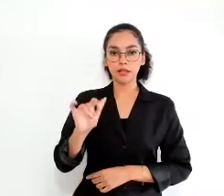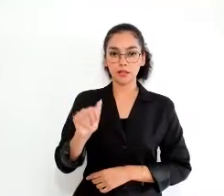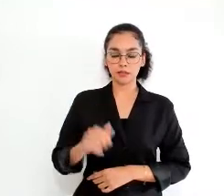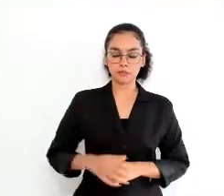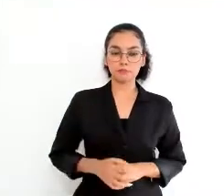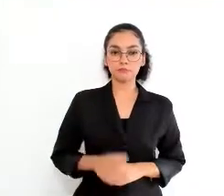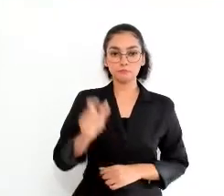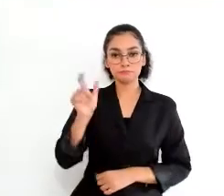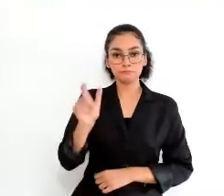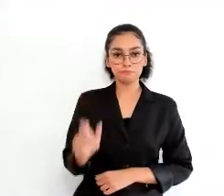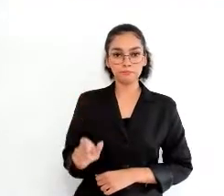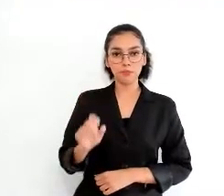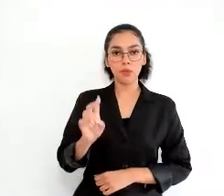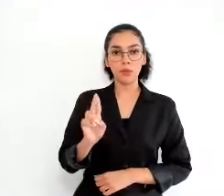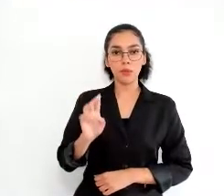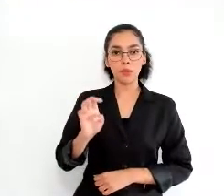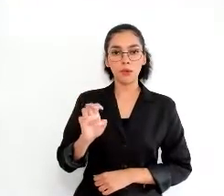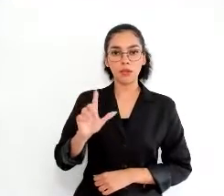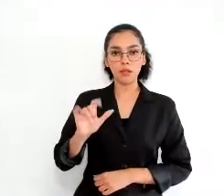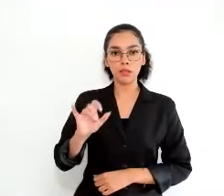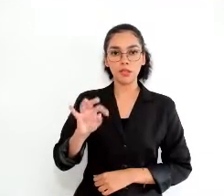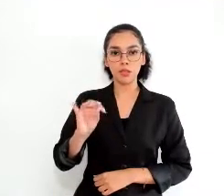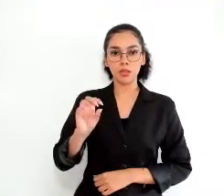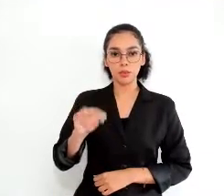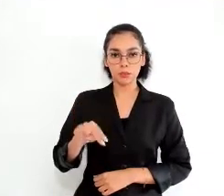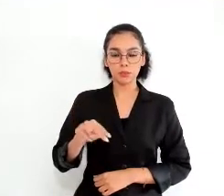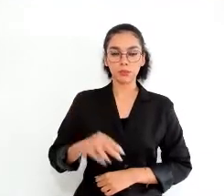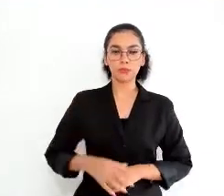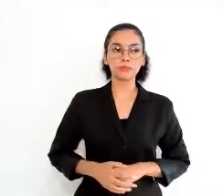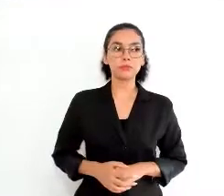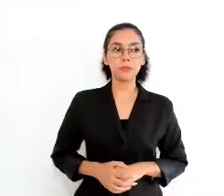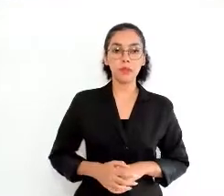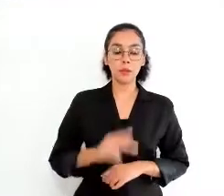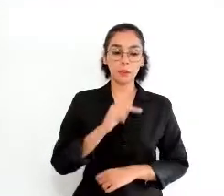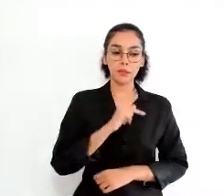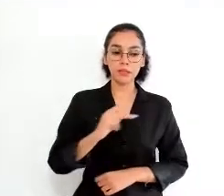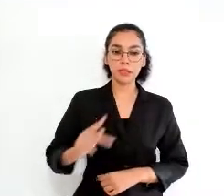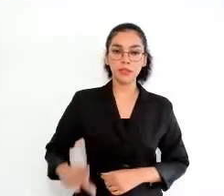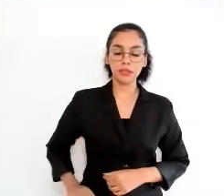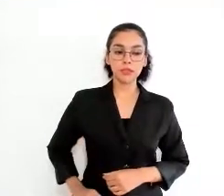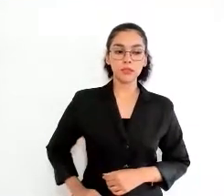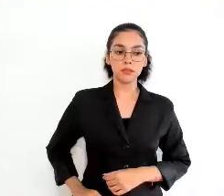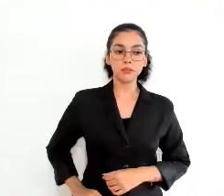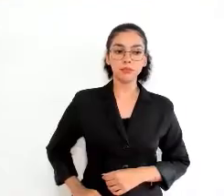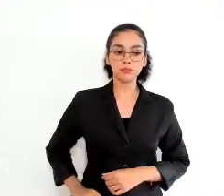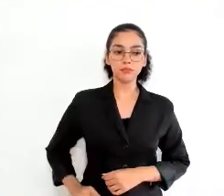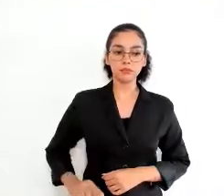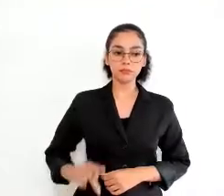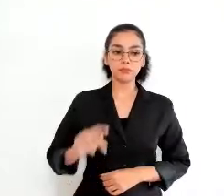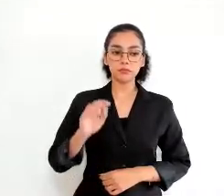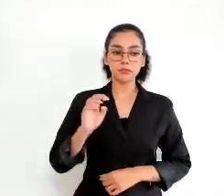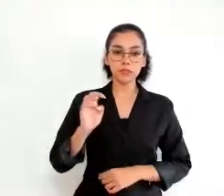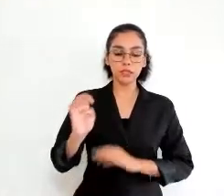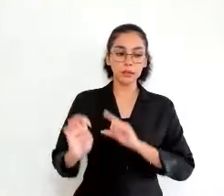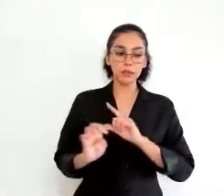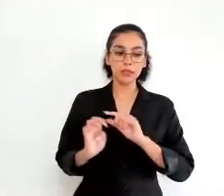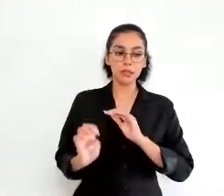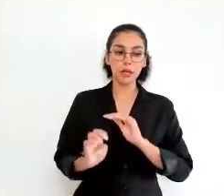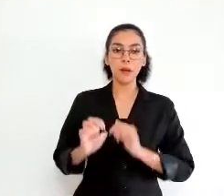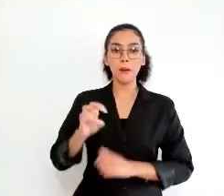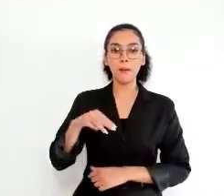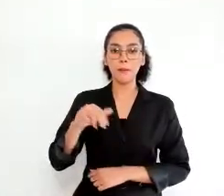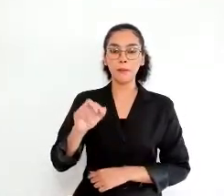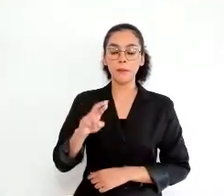Guedes Júnior in memoriam, presidente da Federação do Comércio, empresário Marcelo Fernandes de